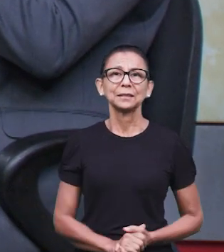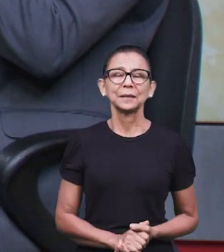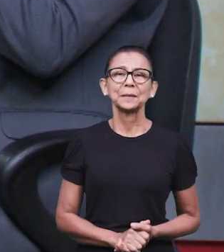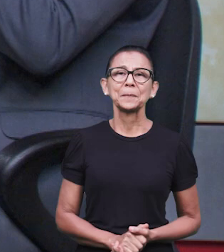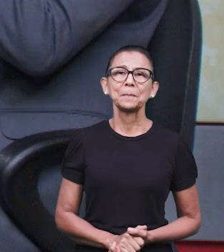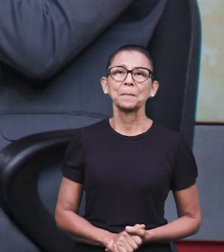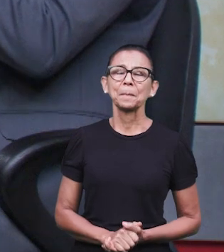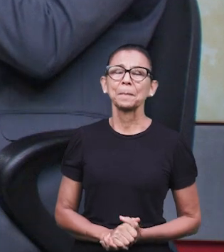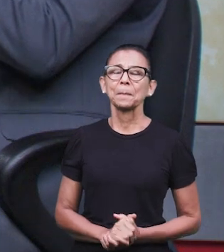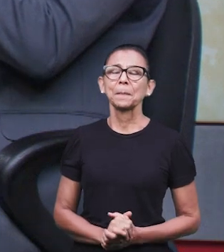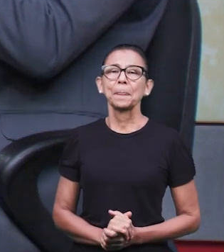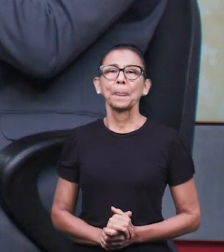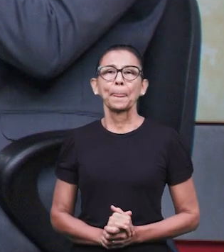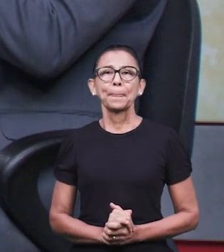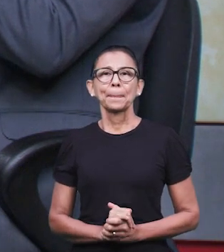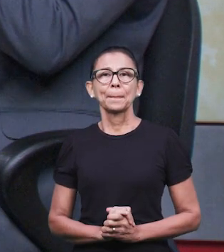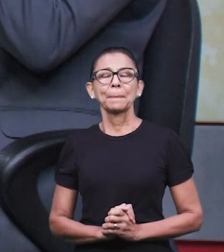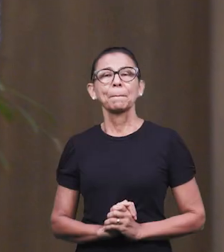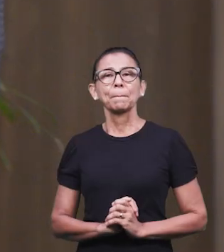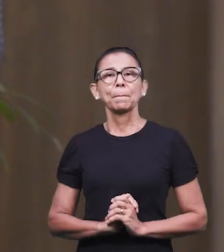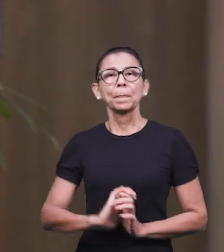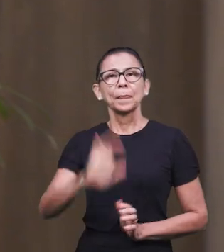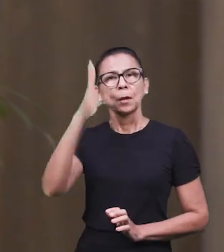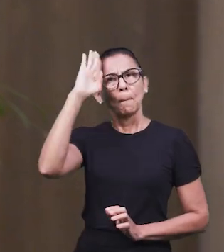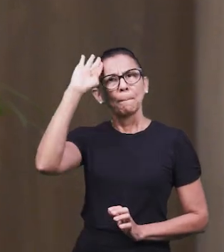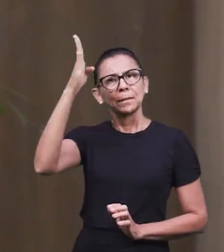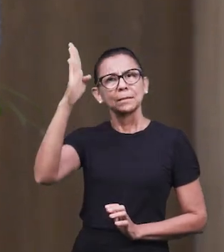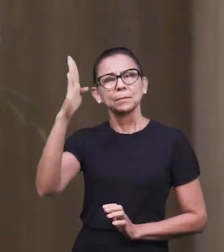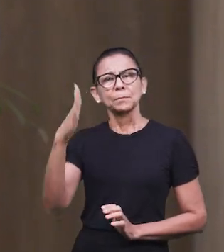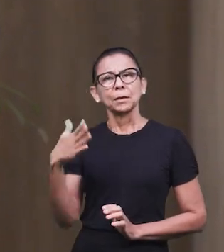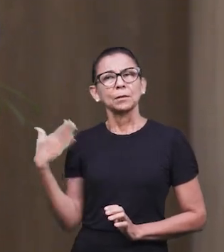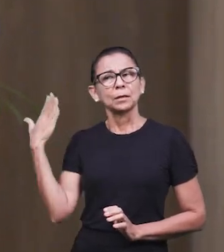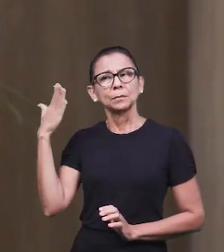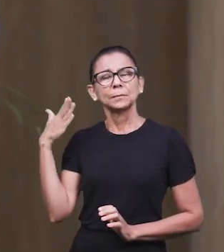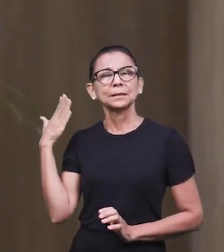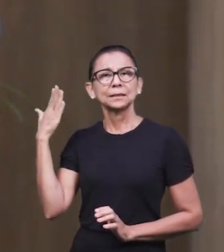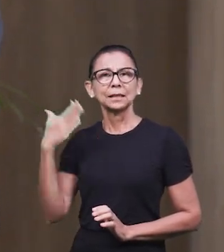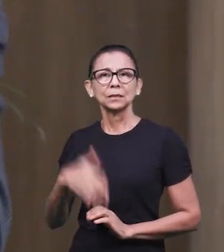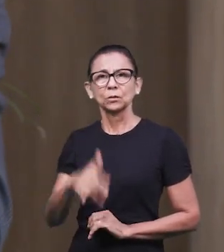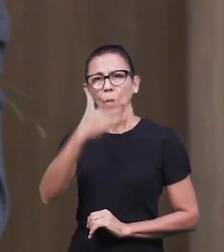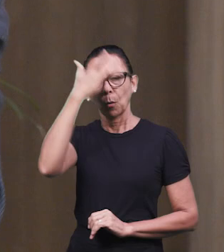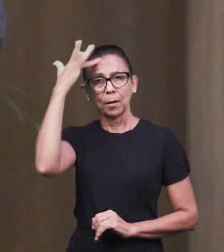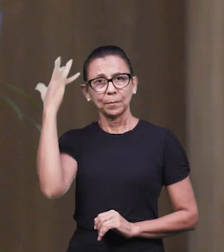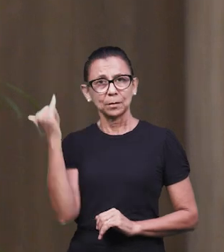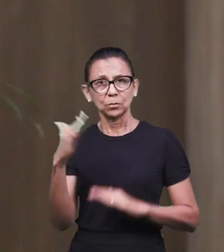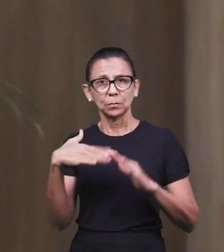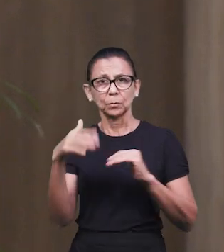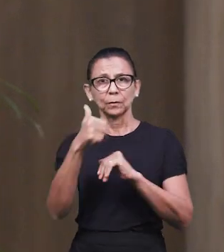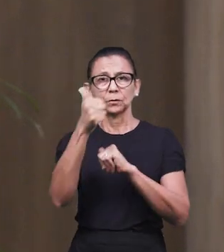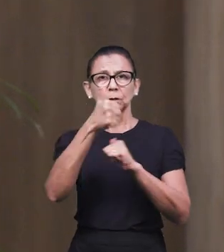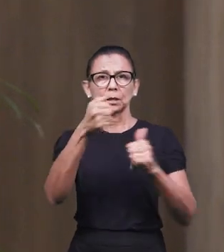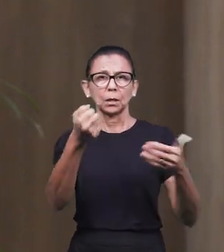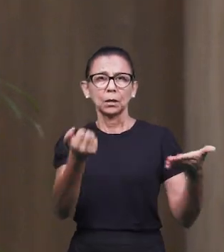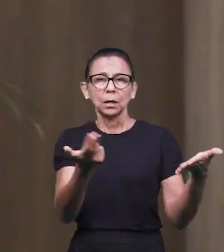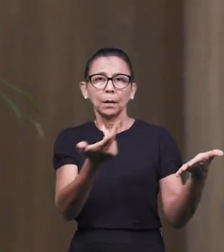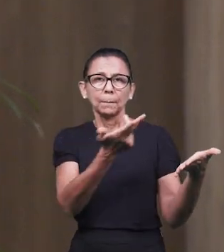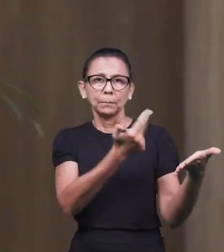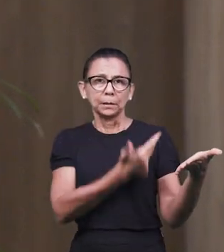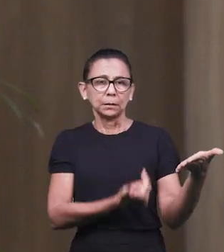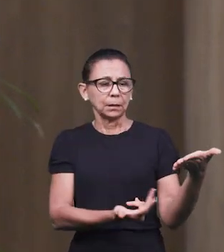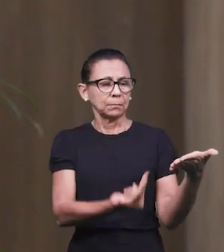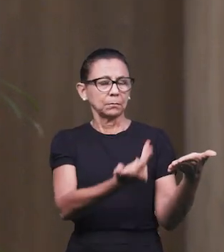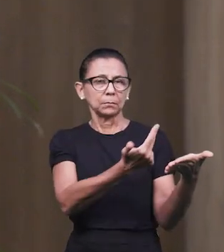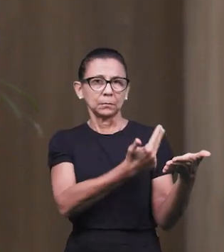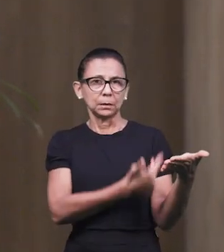peça principal, que é a mensagem, né, a tela. A tela é a mensagem. E o louvor vai ser a moldura em volta. E